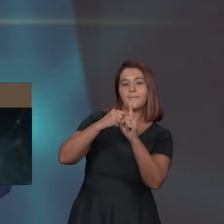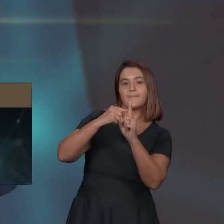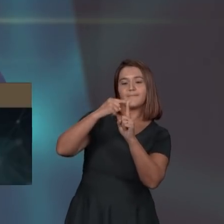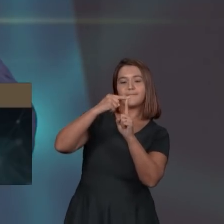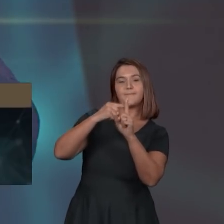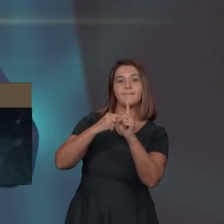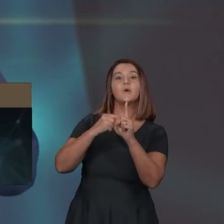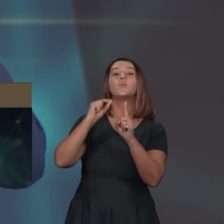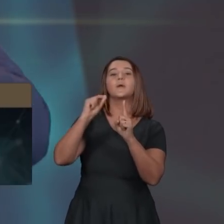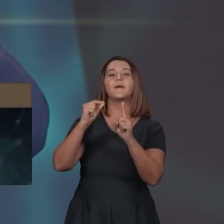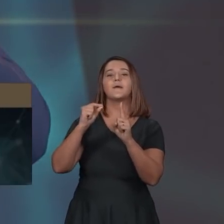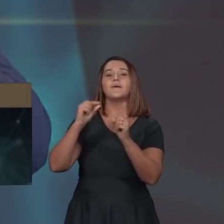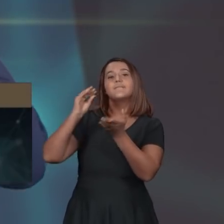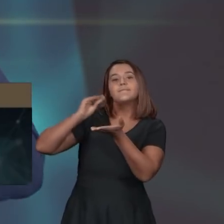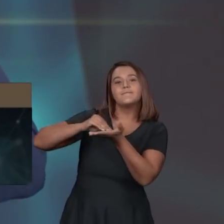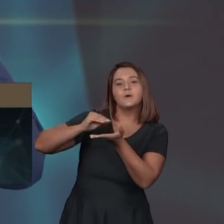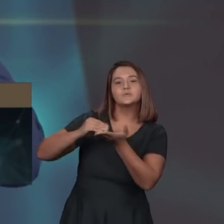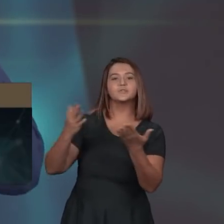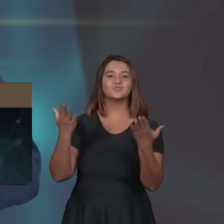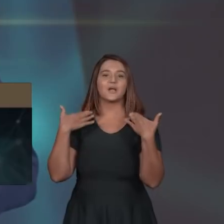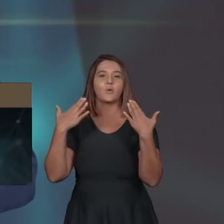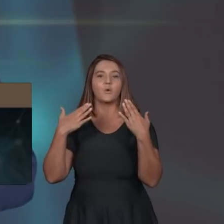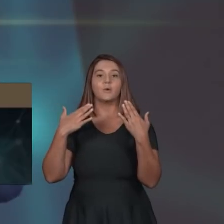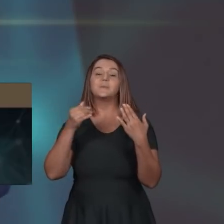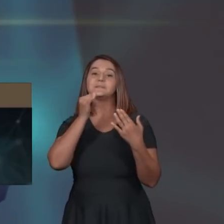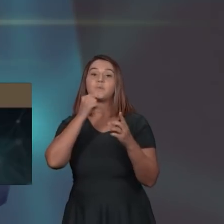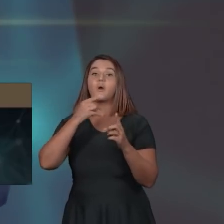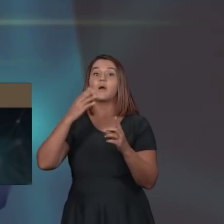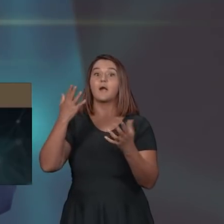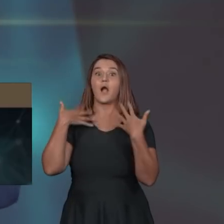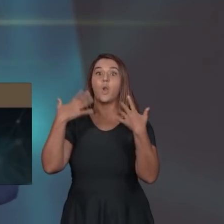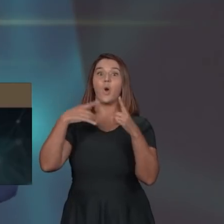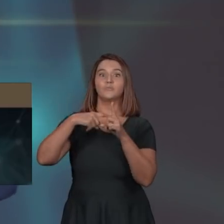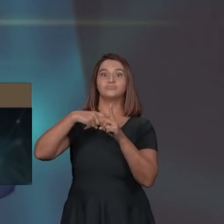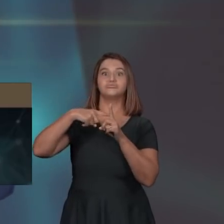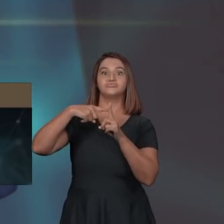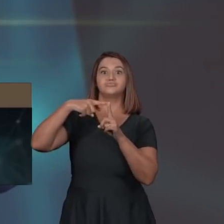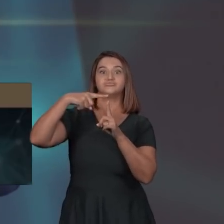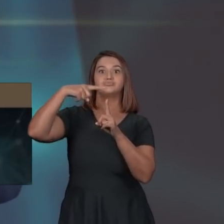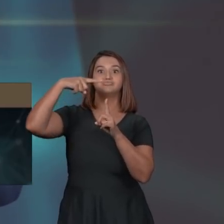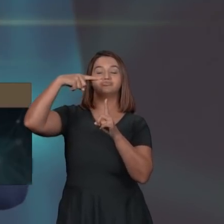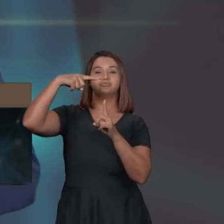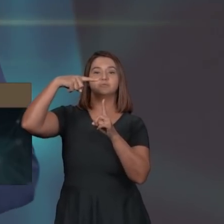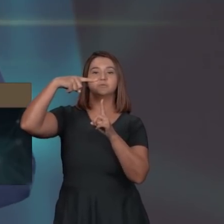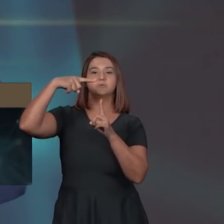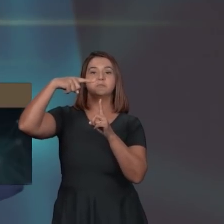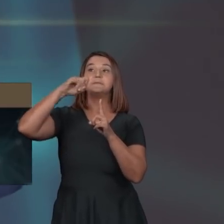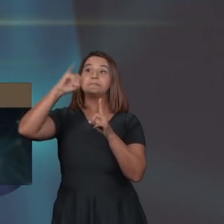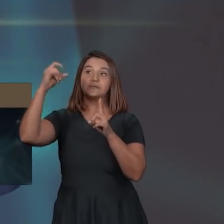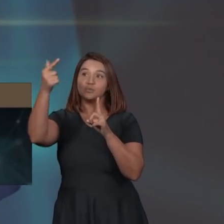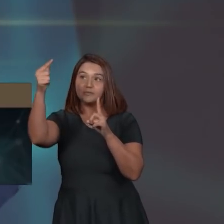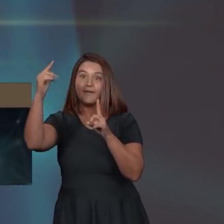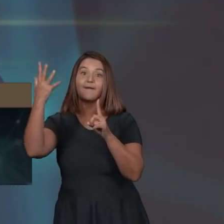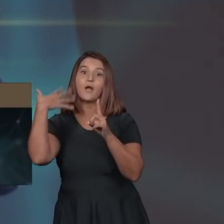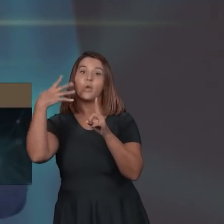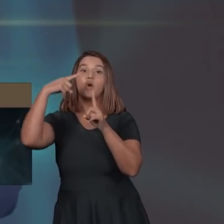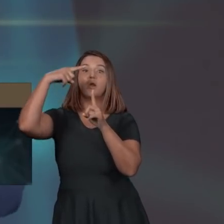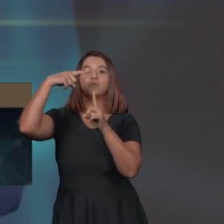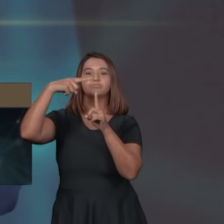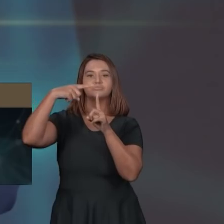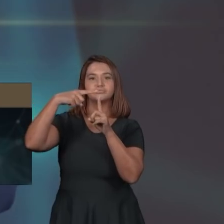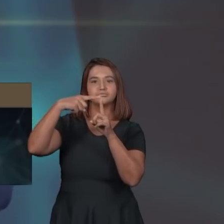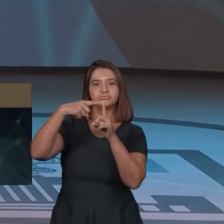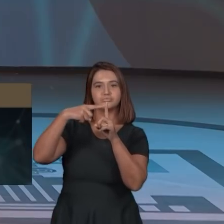de calor que provoca a sensação do frio. Então, em tese, é o calor que existe, não o frio. É a luz que existe e não